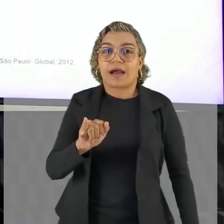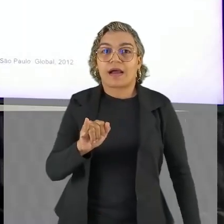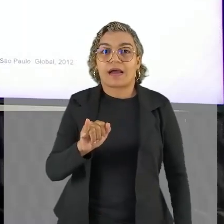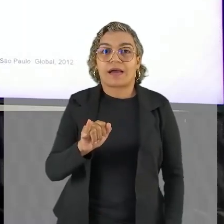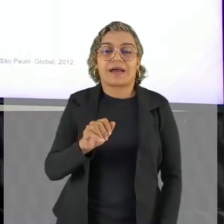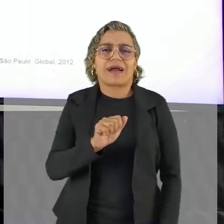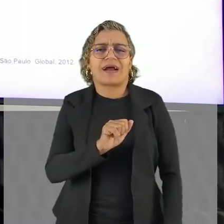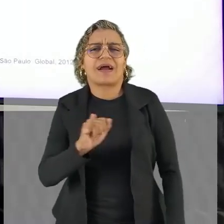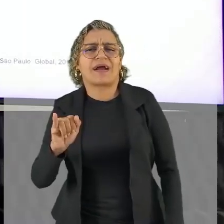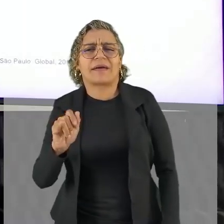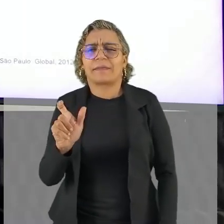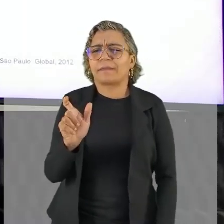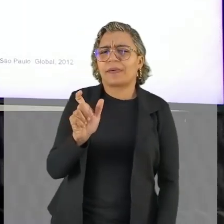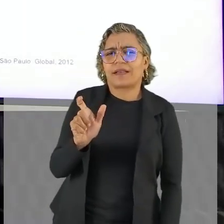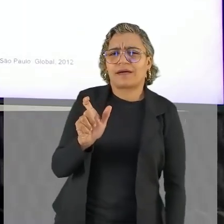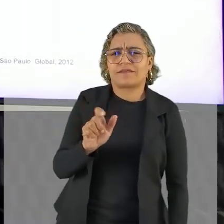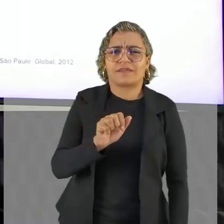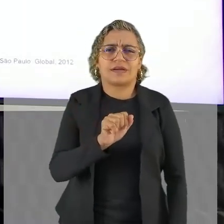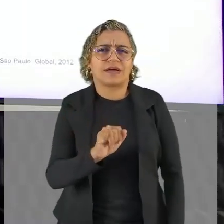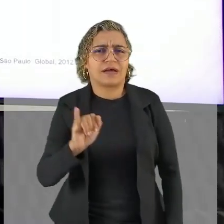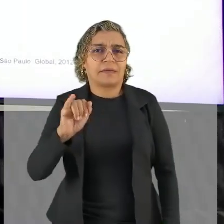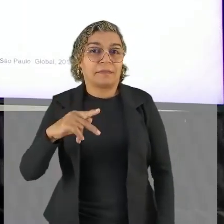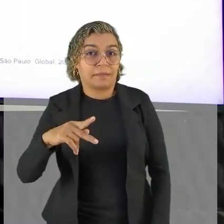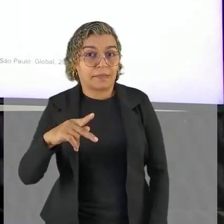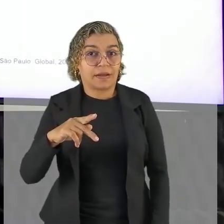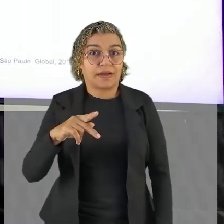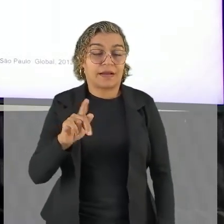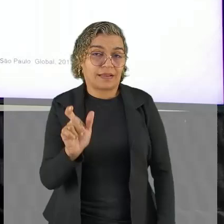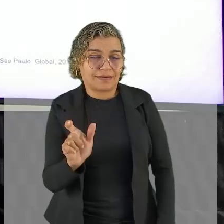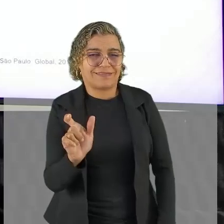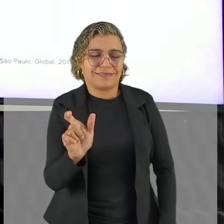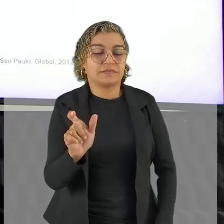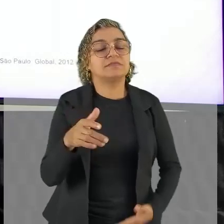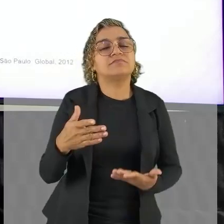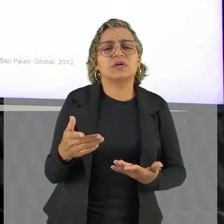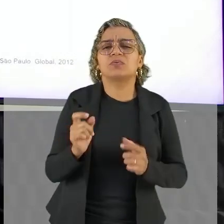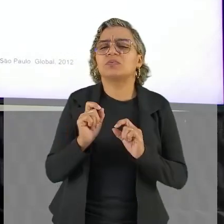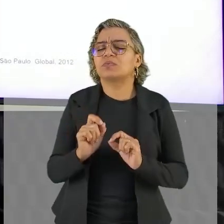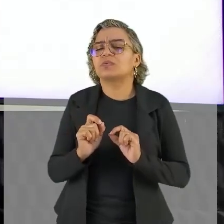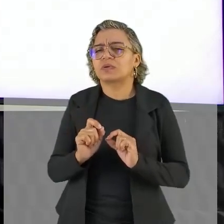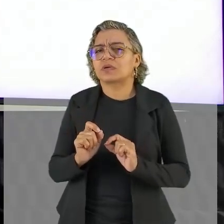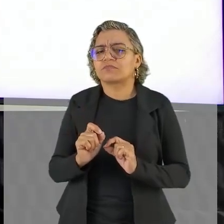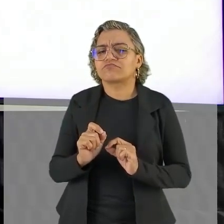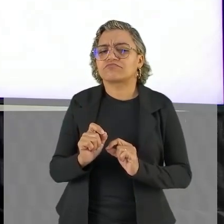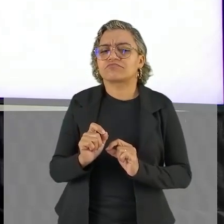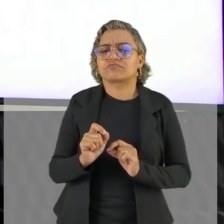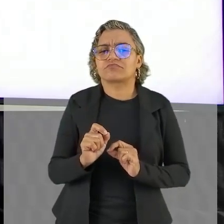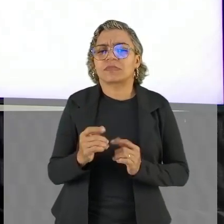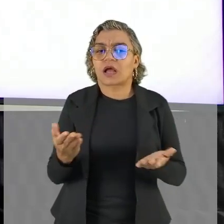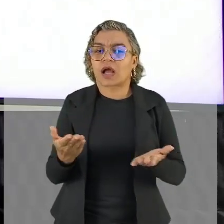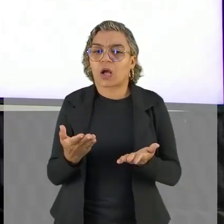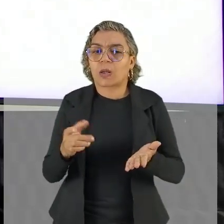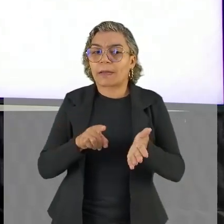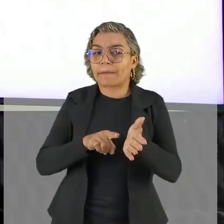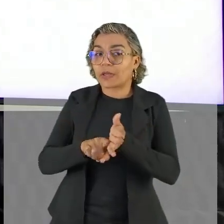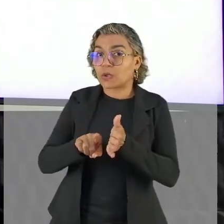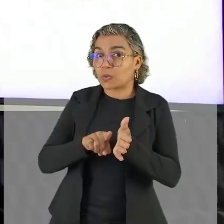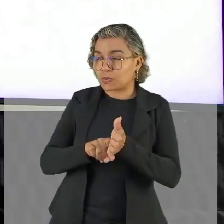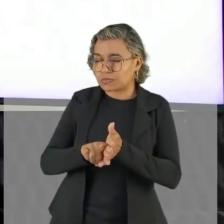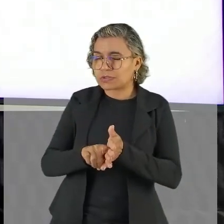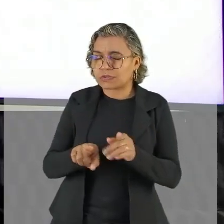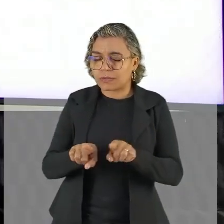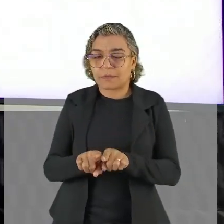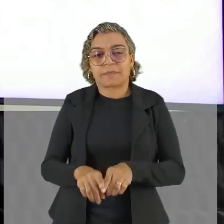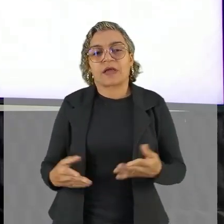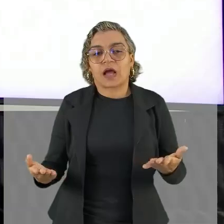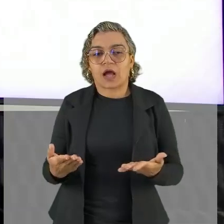interjeições. E a partir dessa leitura, vamos ver o que é que a questão pede para nós. Texto 2, né? A